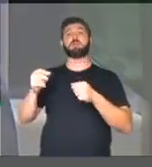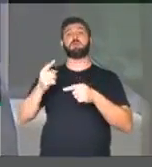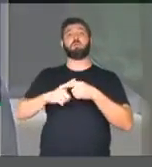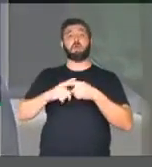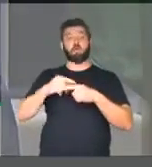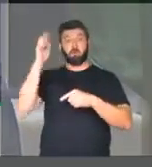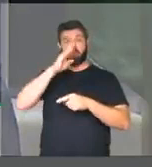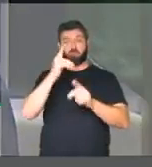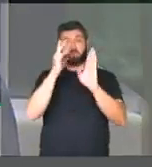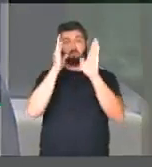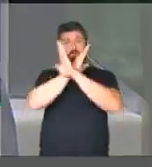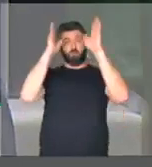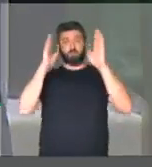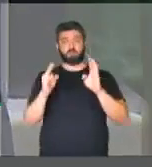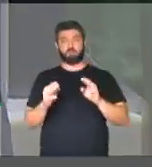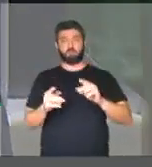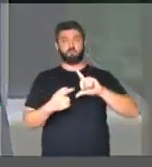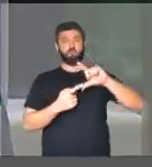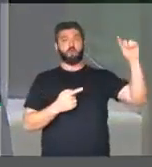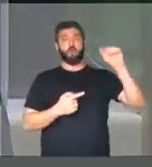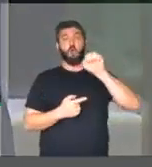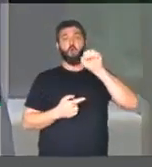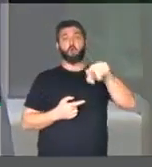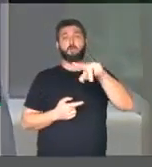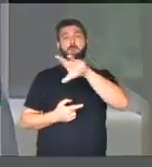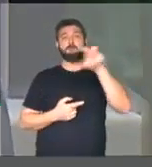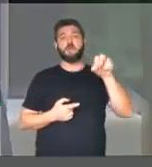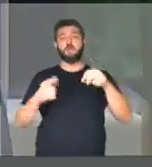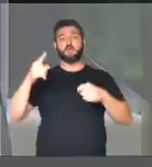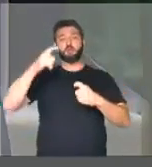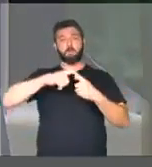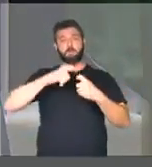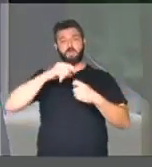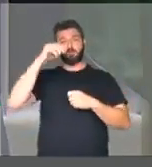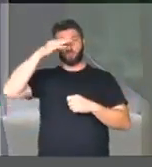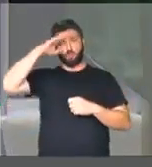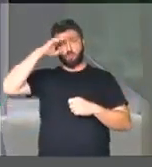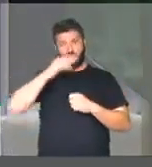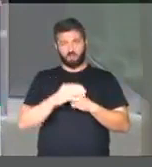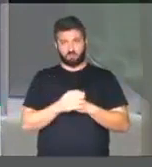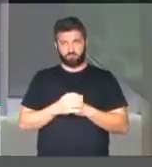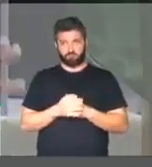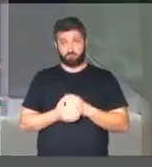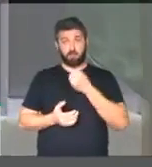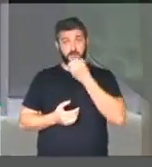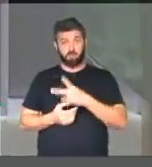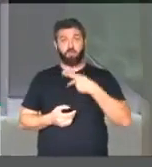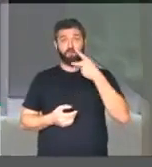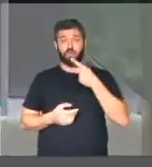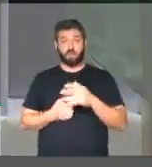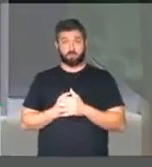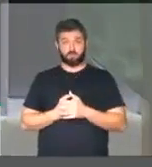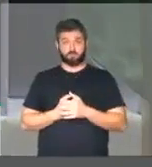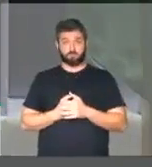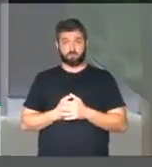uma hora para outra, saíssem 8.500 médicos e médicas. É bom repetir